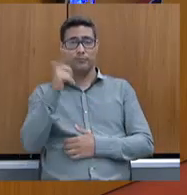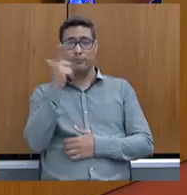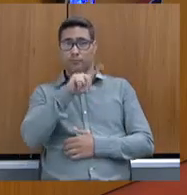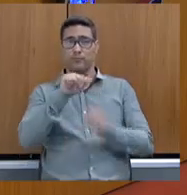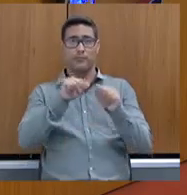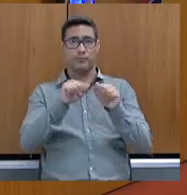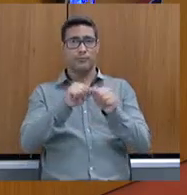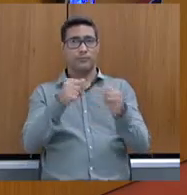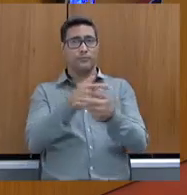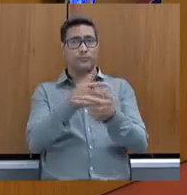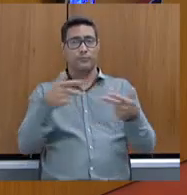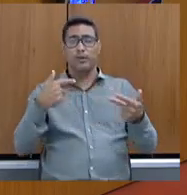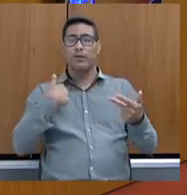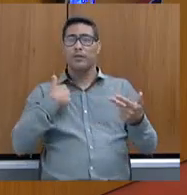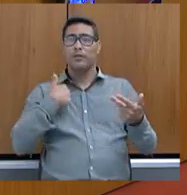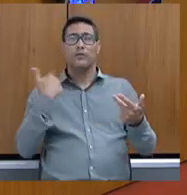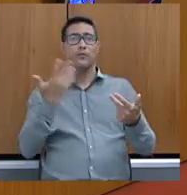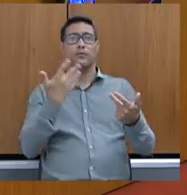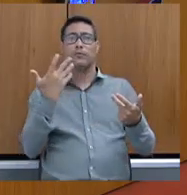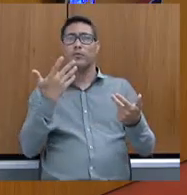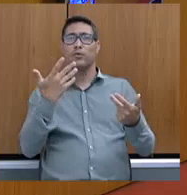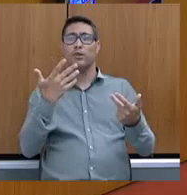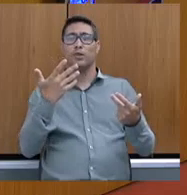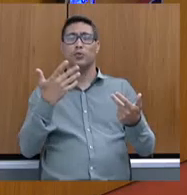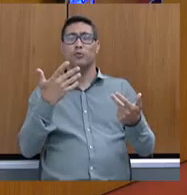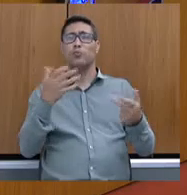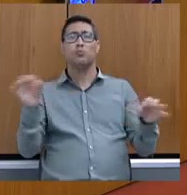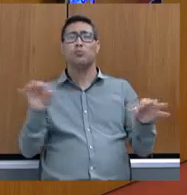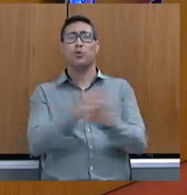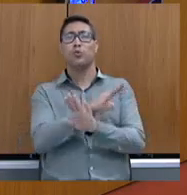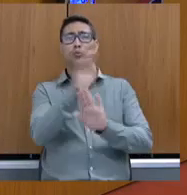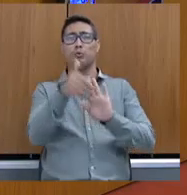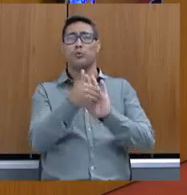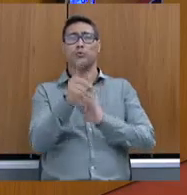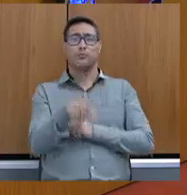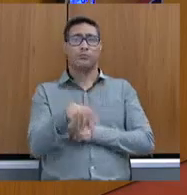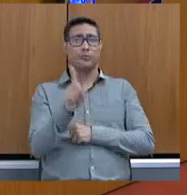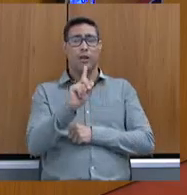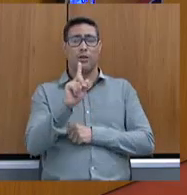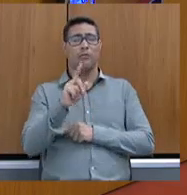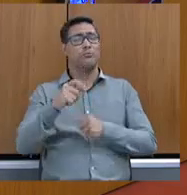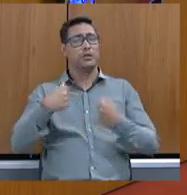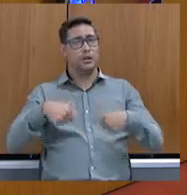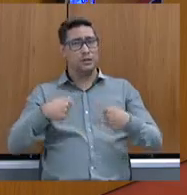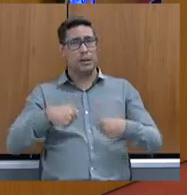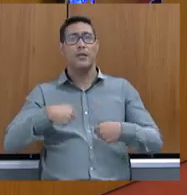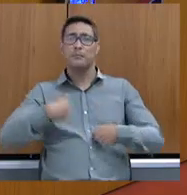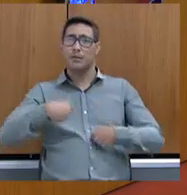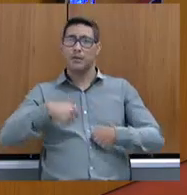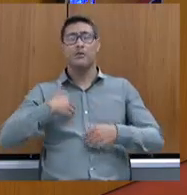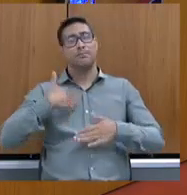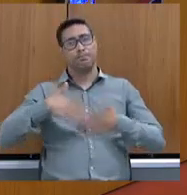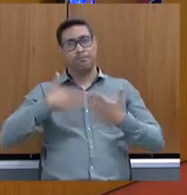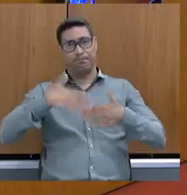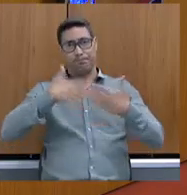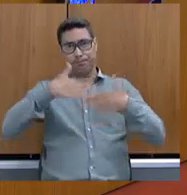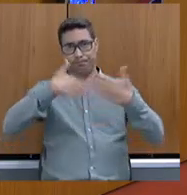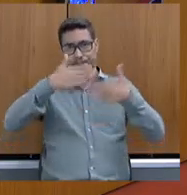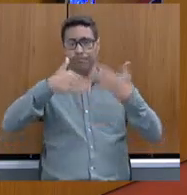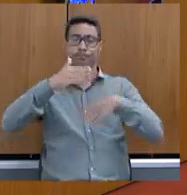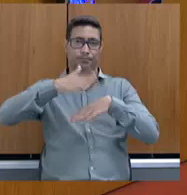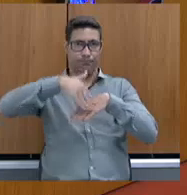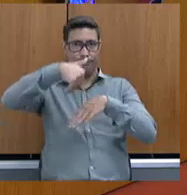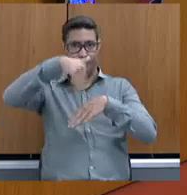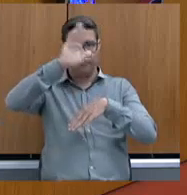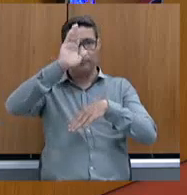que eu acredito que não foi o tudo necessário né Mas conseguimos avançarmos e muito em